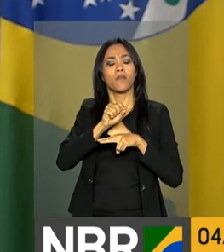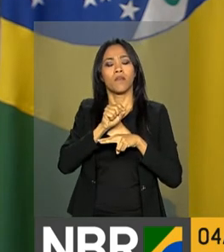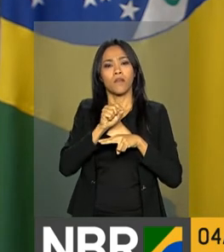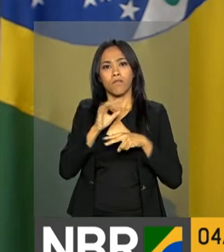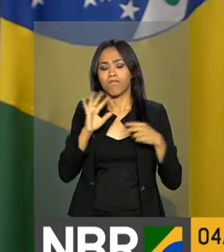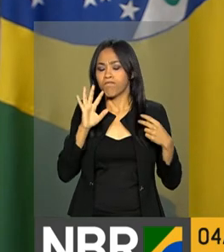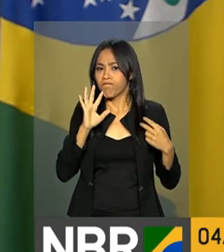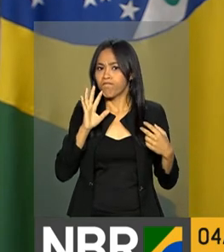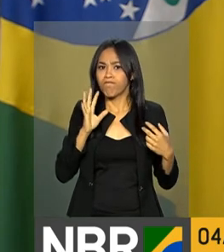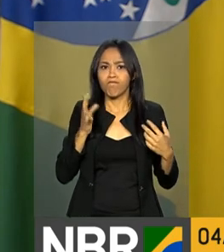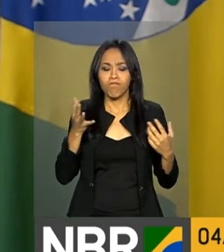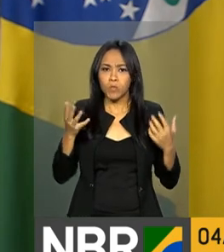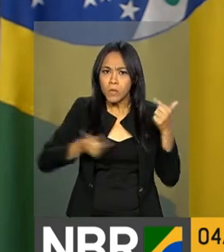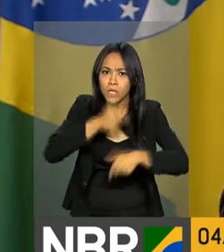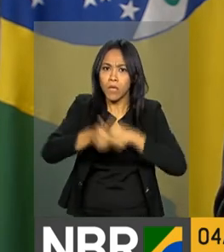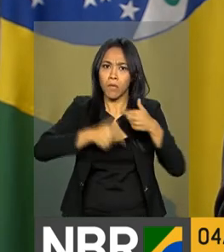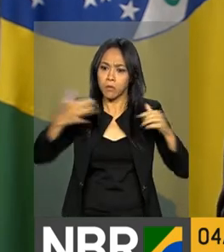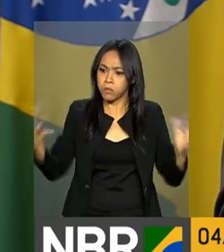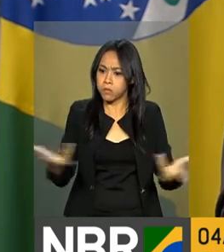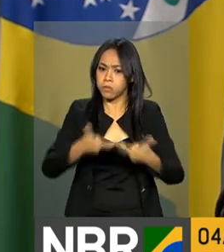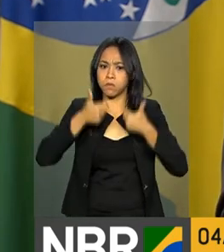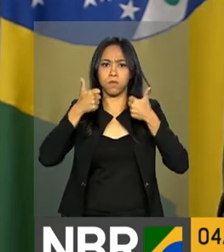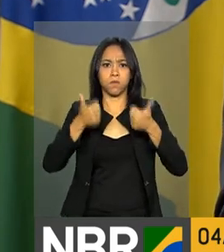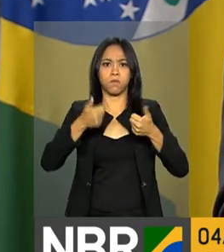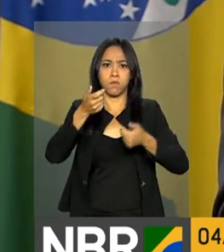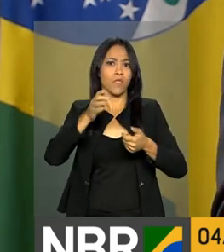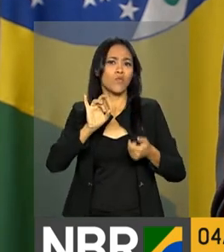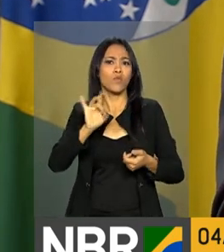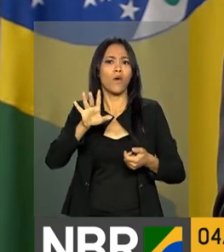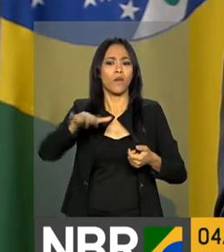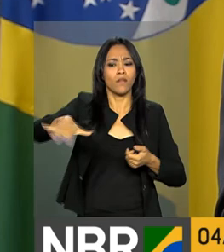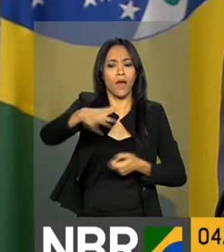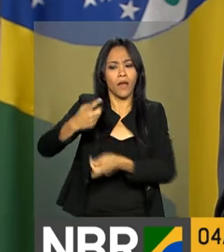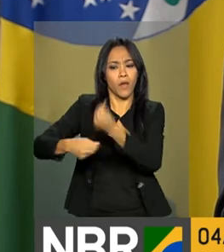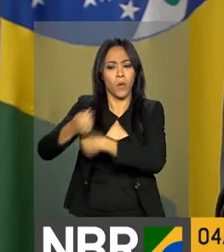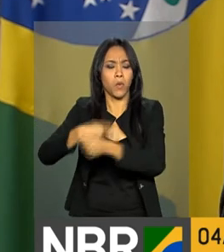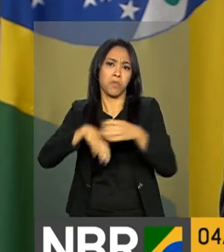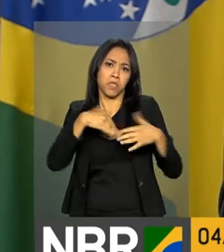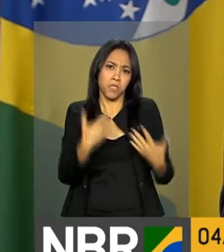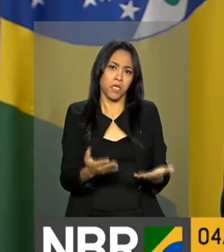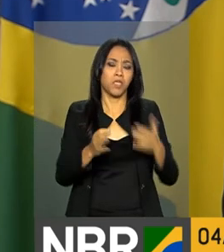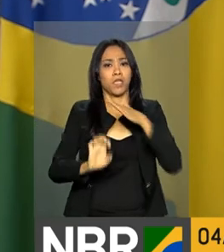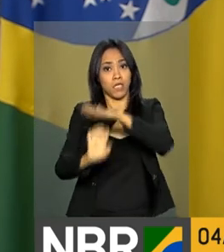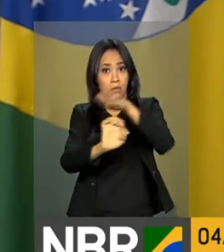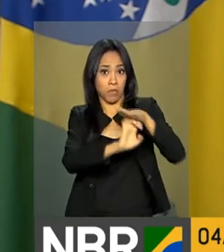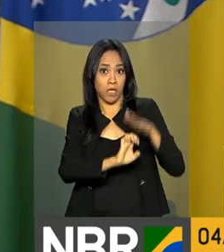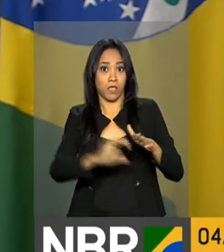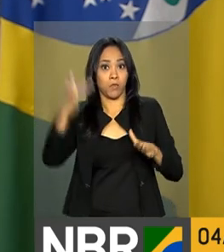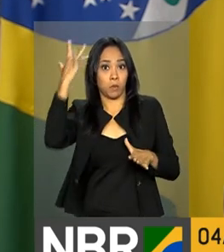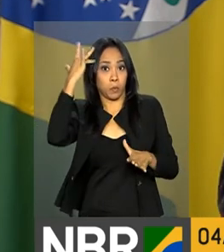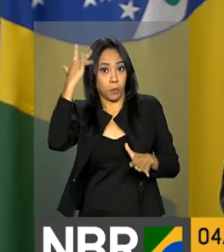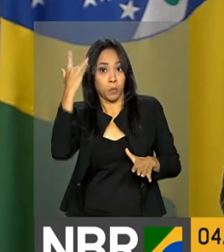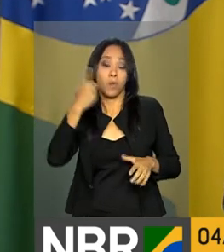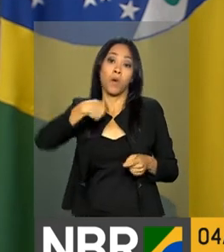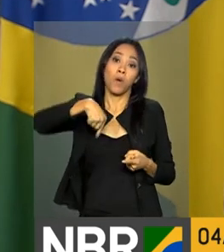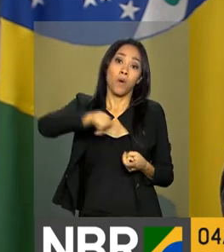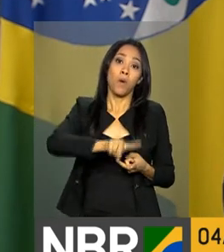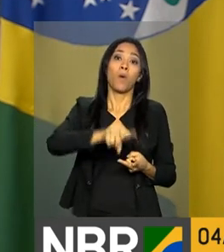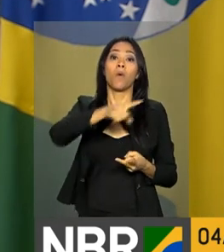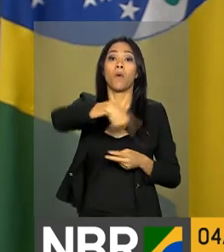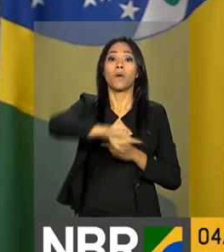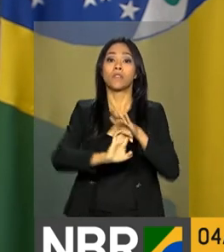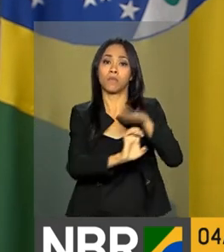é não só no plano econômico é interessante porque quando o empreendedor seja um grande empreendedor o pequeno empreendedor empreende